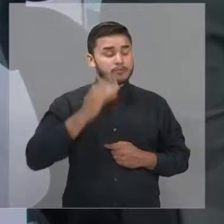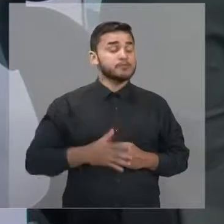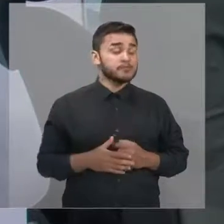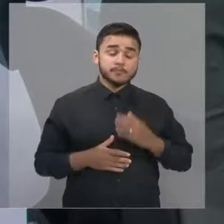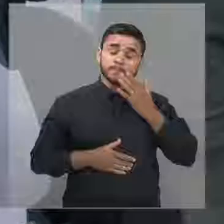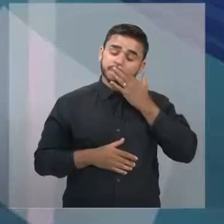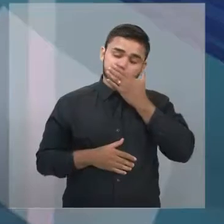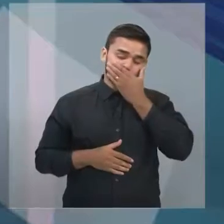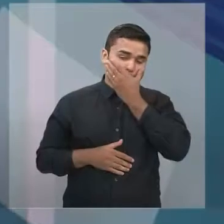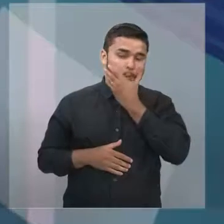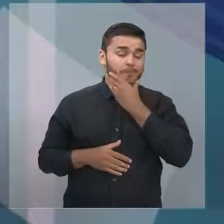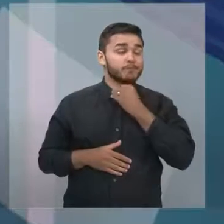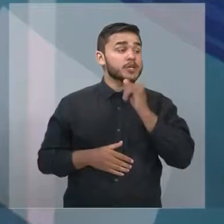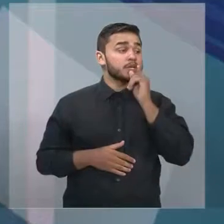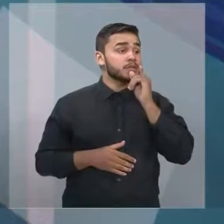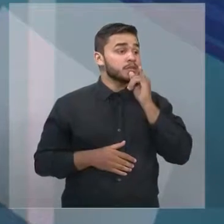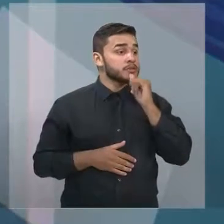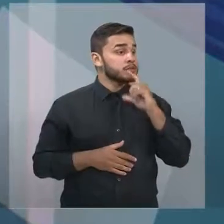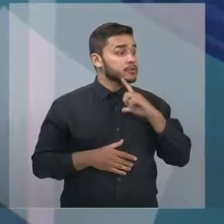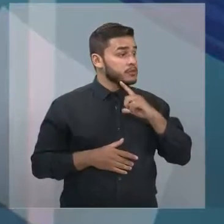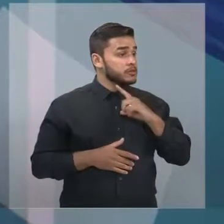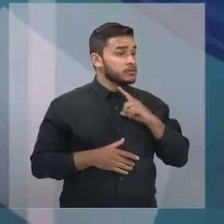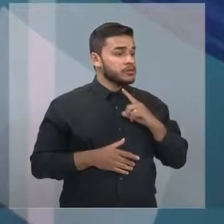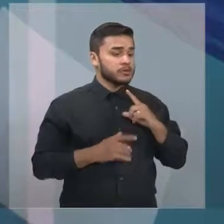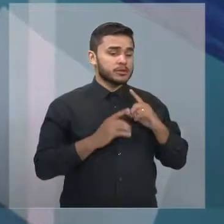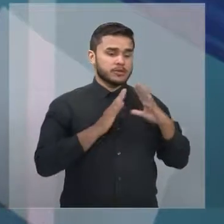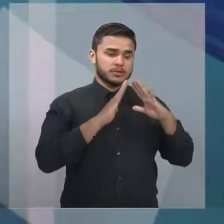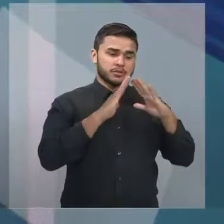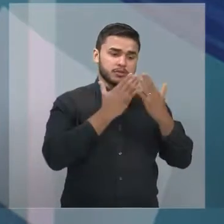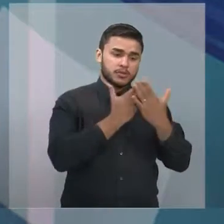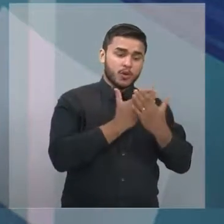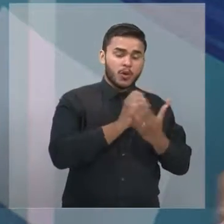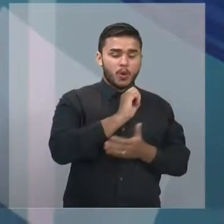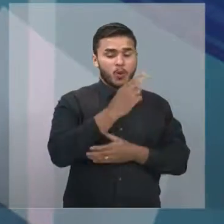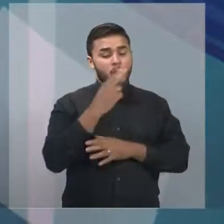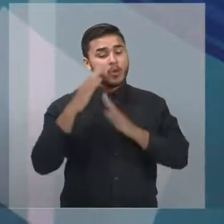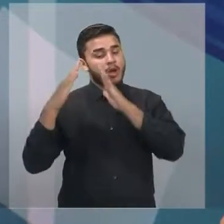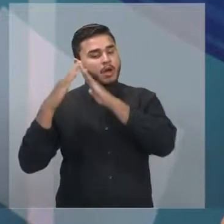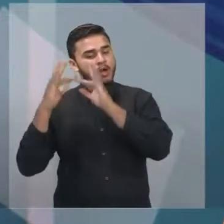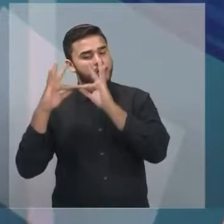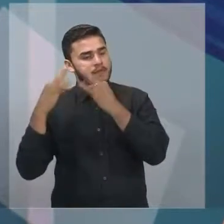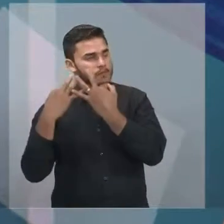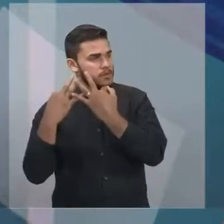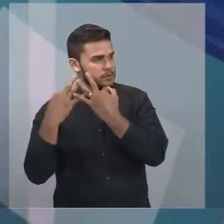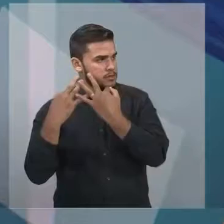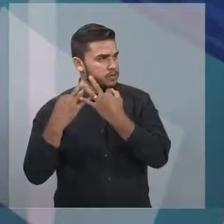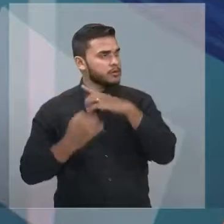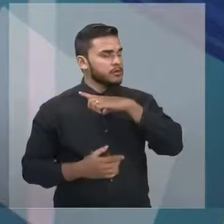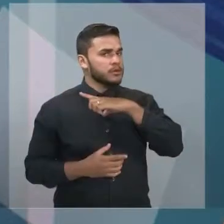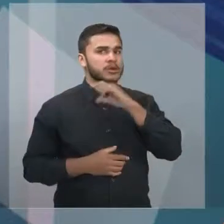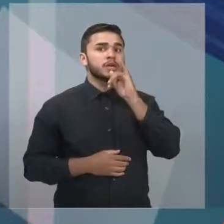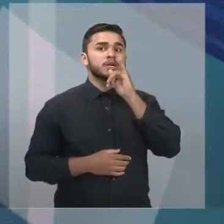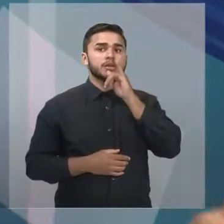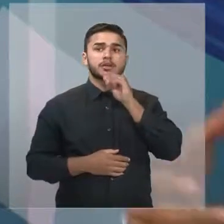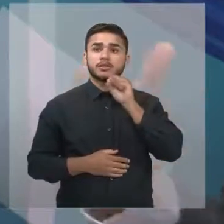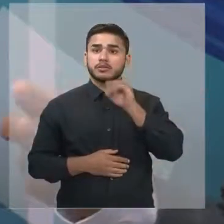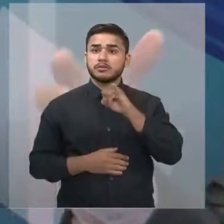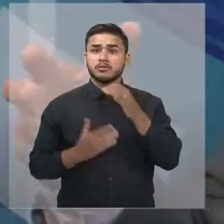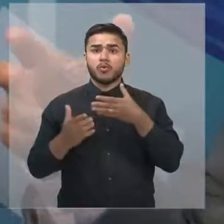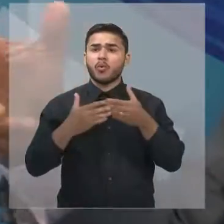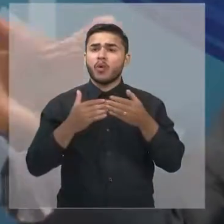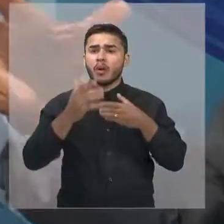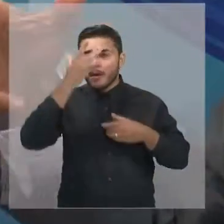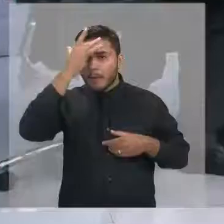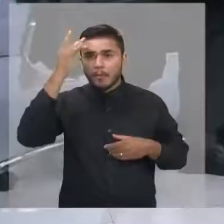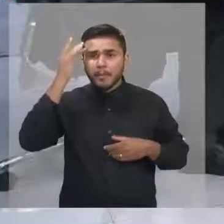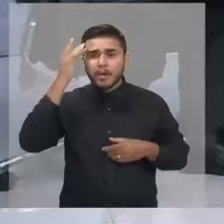ela é algo que se faz com mais eficiência na escola ou em casa. Se você